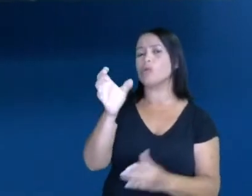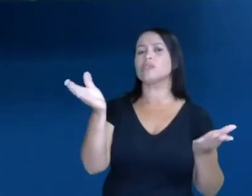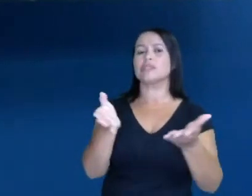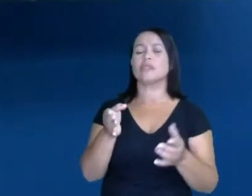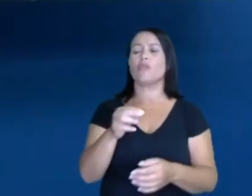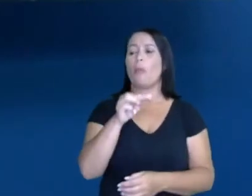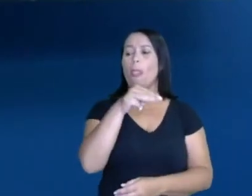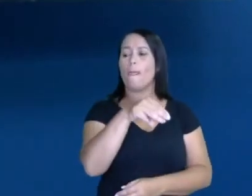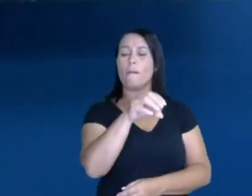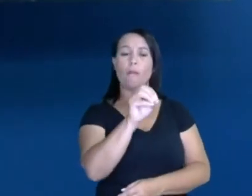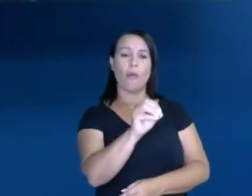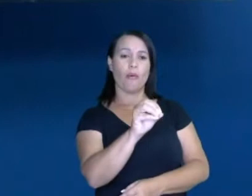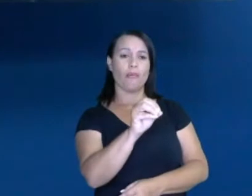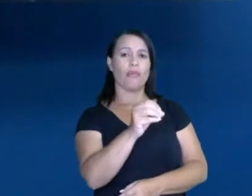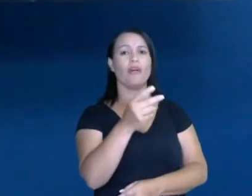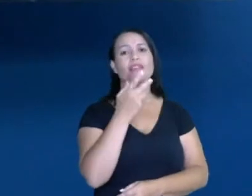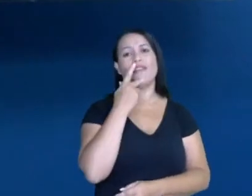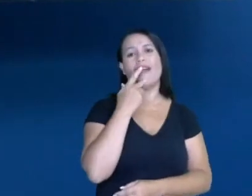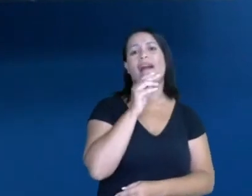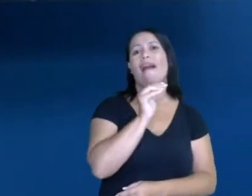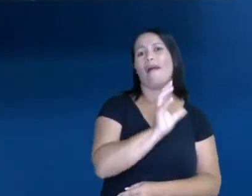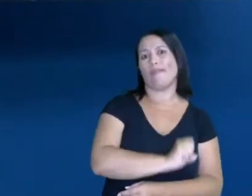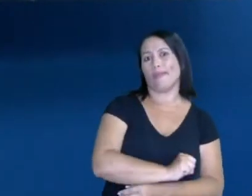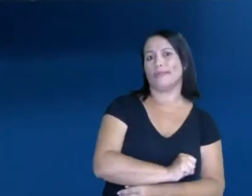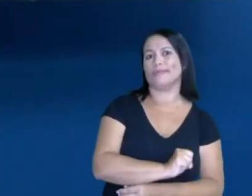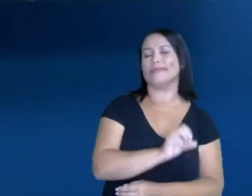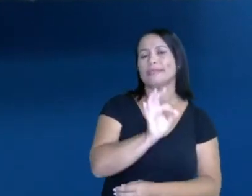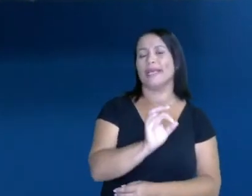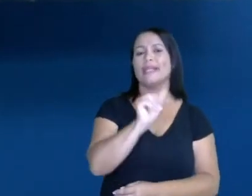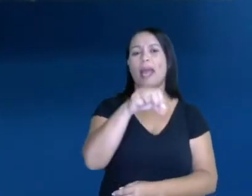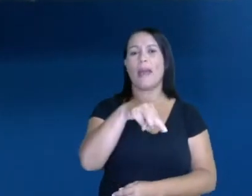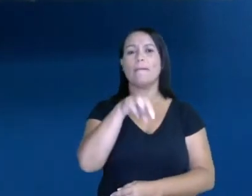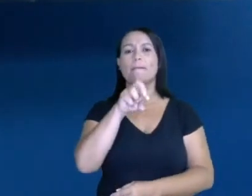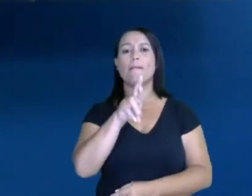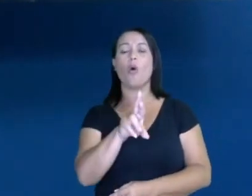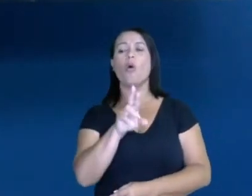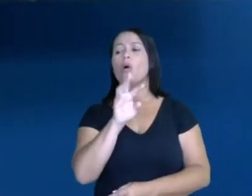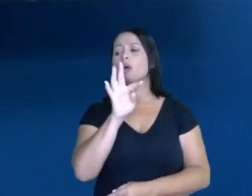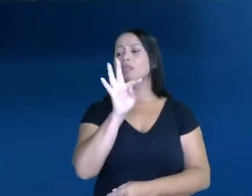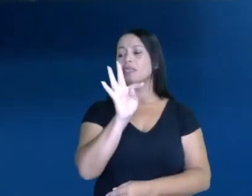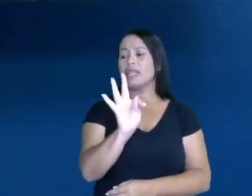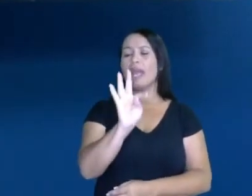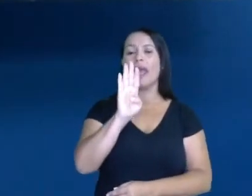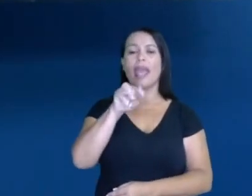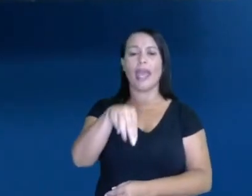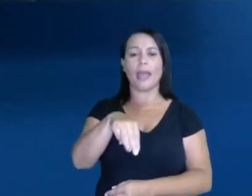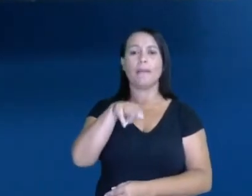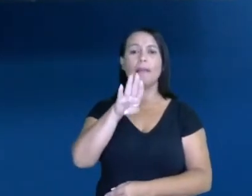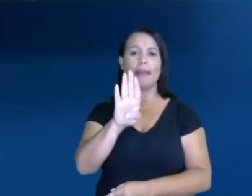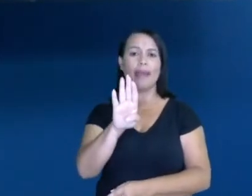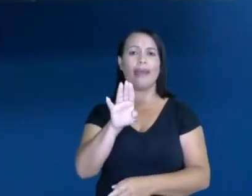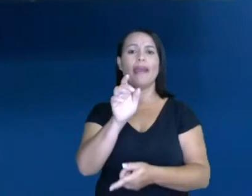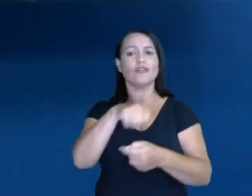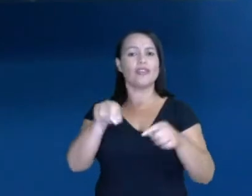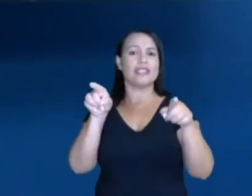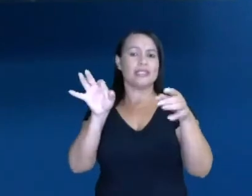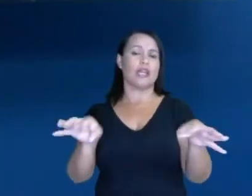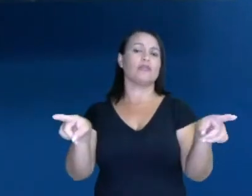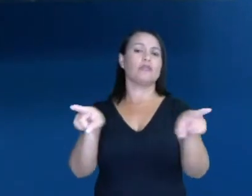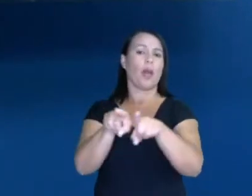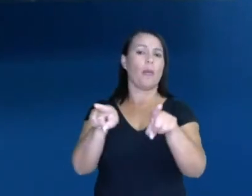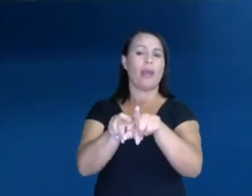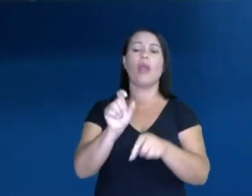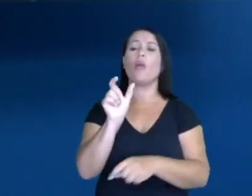o mo em vez de dizer amor. Quando eu utilizo o TMB em vez de escrever também. Quando